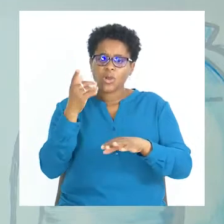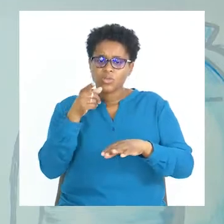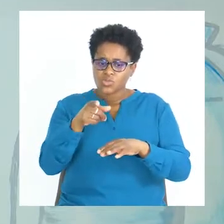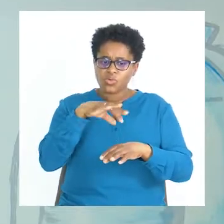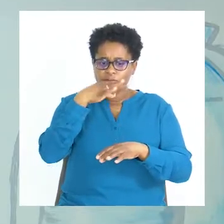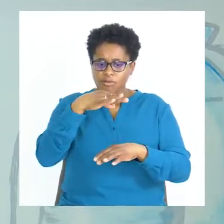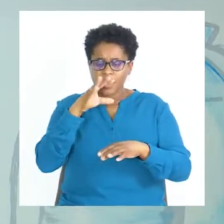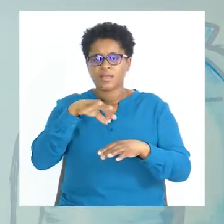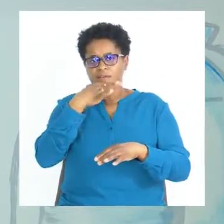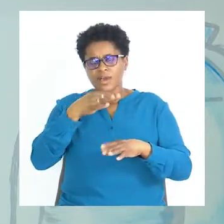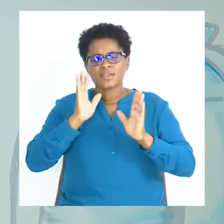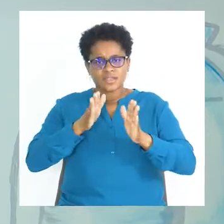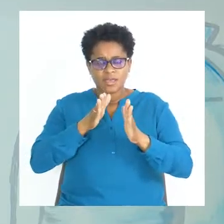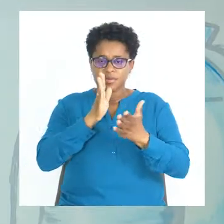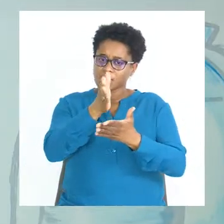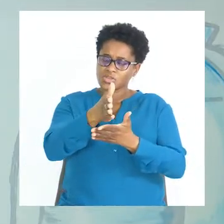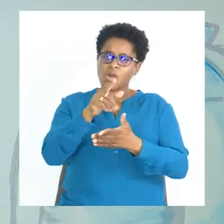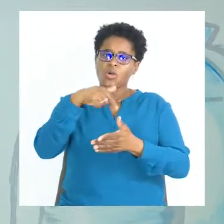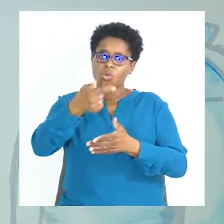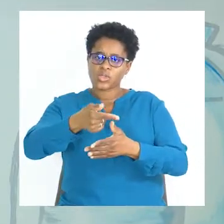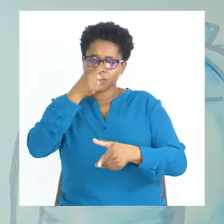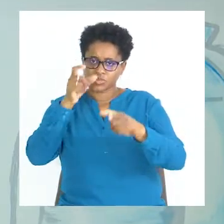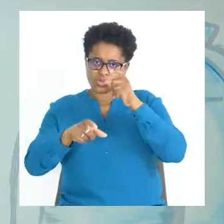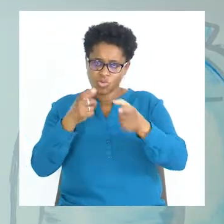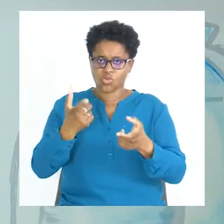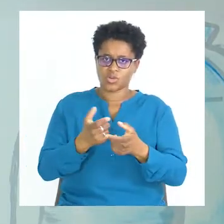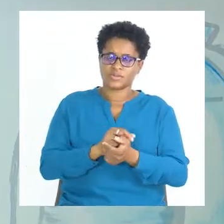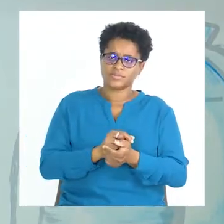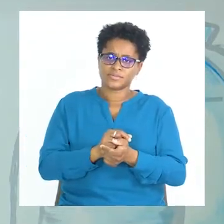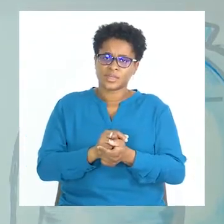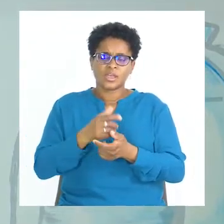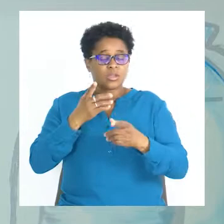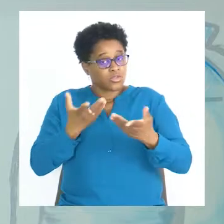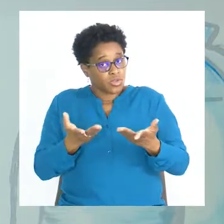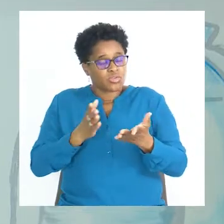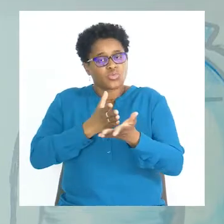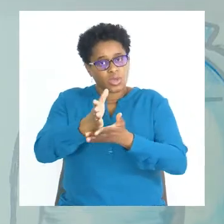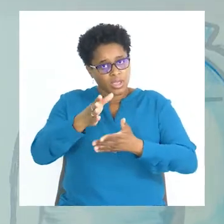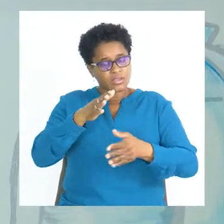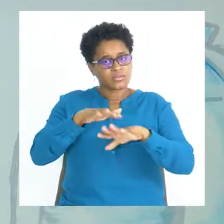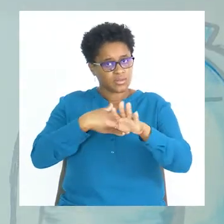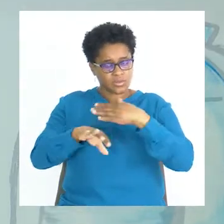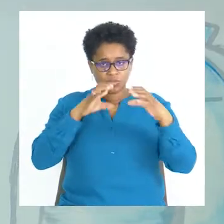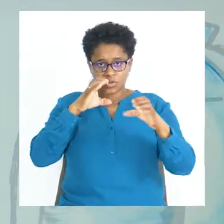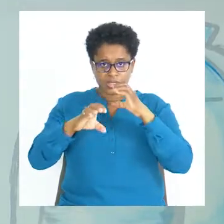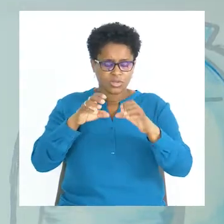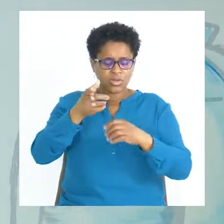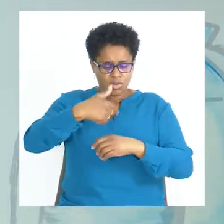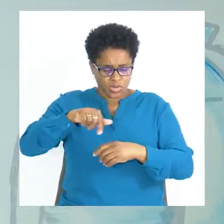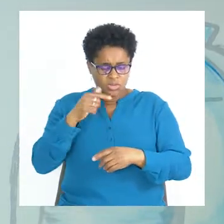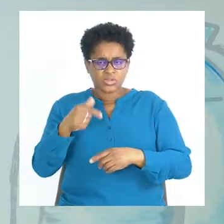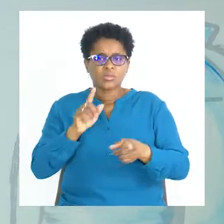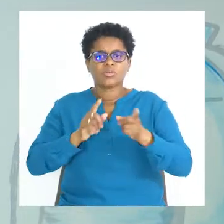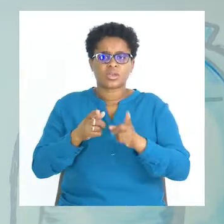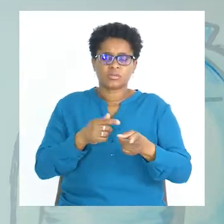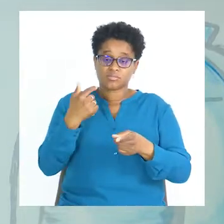tu falas, falas sempre em direção a outra pessoa. Por isso, durante essa realização da comunicação, o que é que nós temos? Nós temos quem